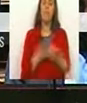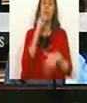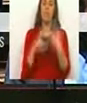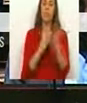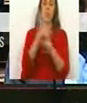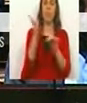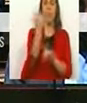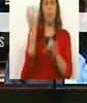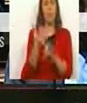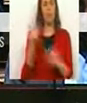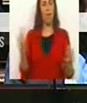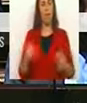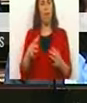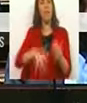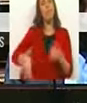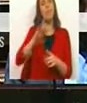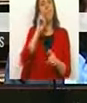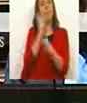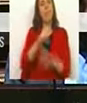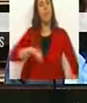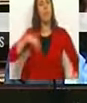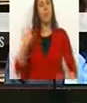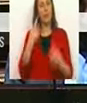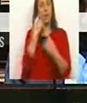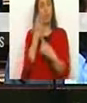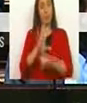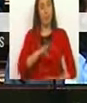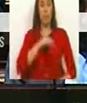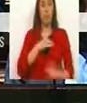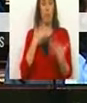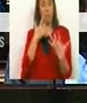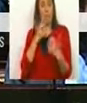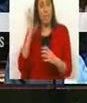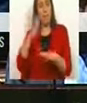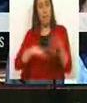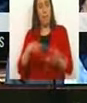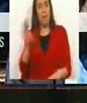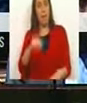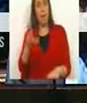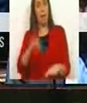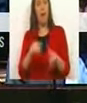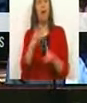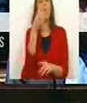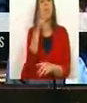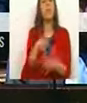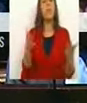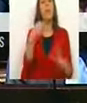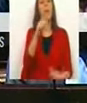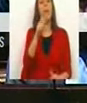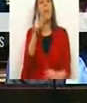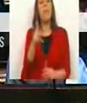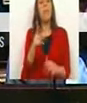avanços conseguidos, nomeadamente no âmbito da fiscalidade verde, e mostrar uma preocupação para se ir mais longe, o PCP e o